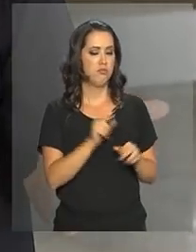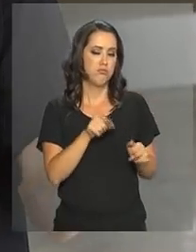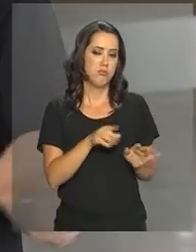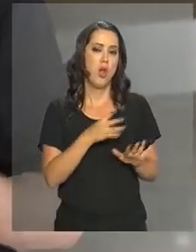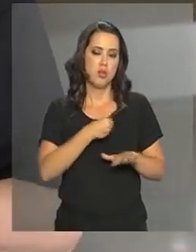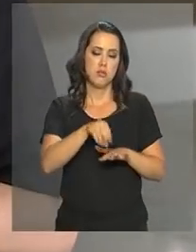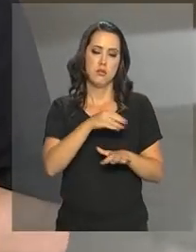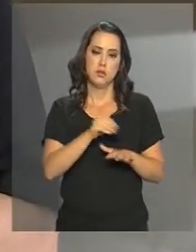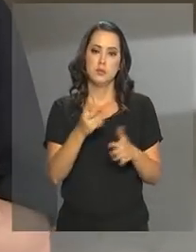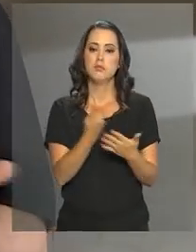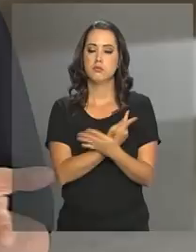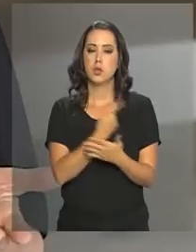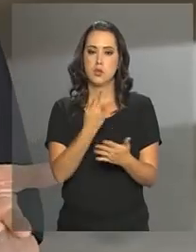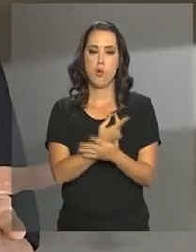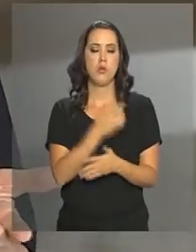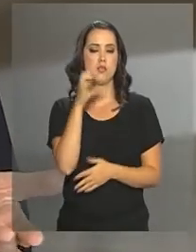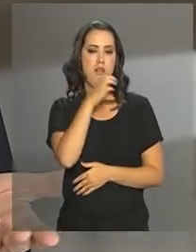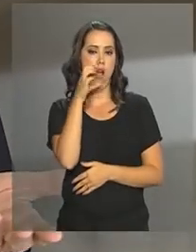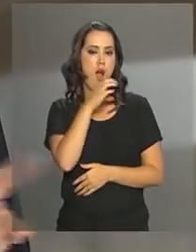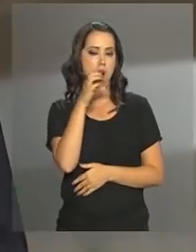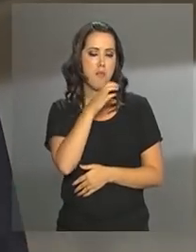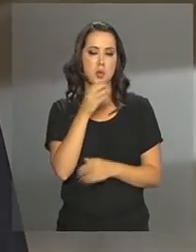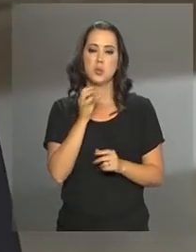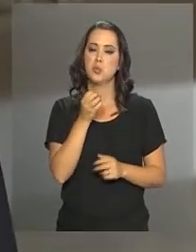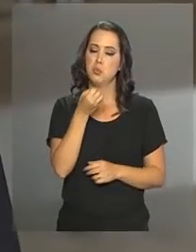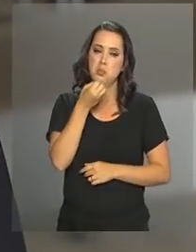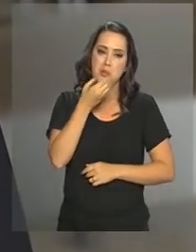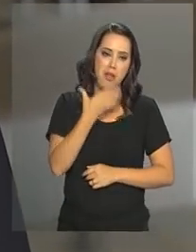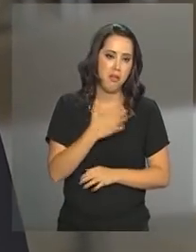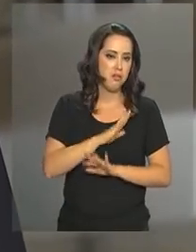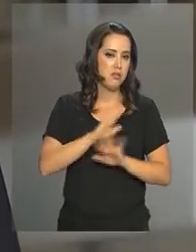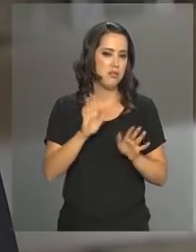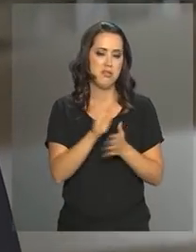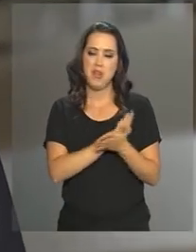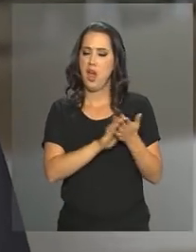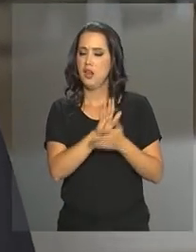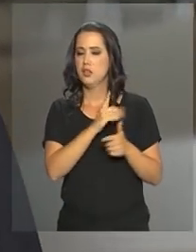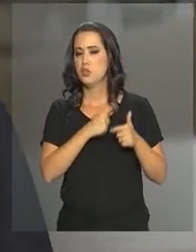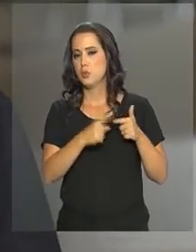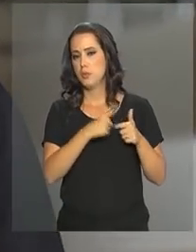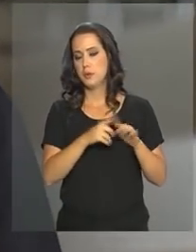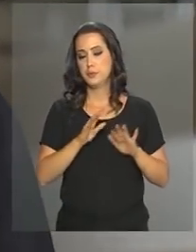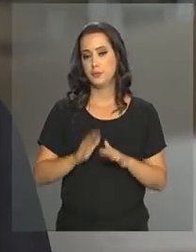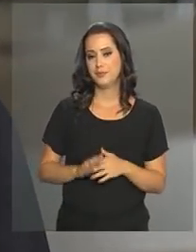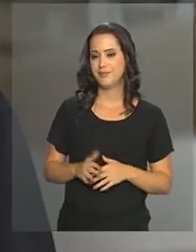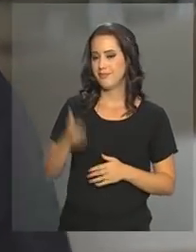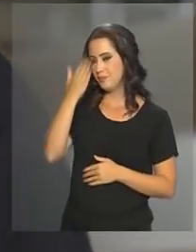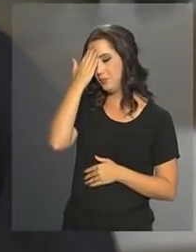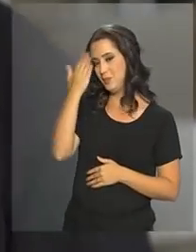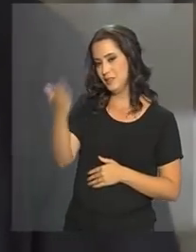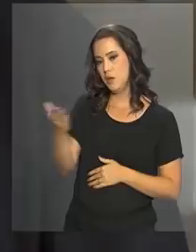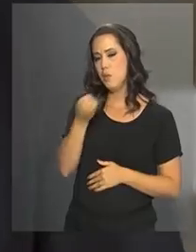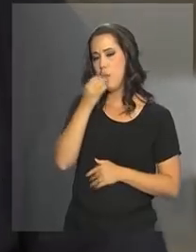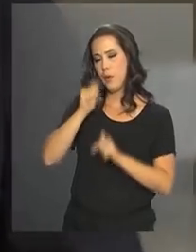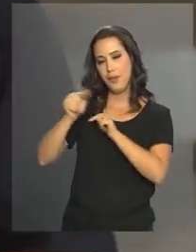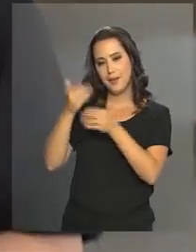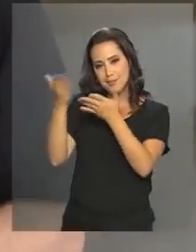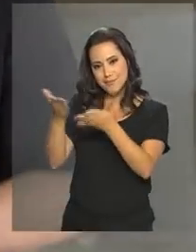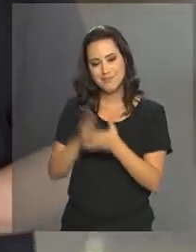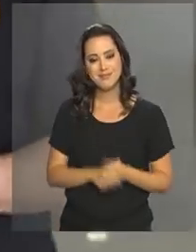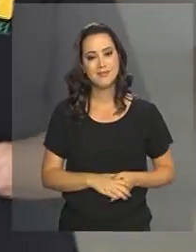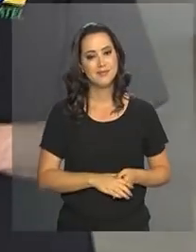dados aconteceu de maneira rápida e tranquila. Não tivemos registros de maiores problemas. Obrigado, Juliano. Bom trabalho para